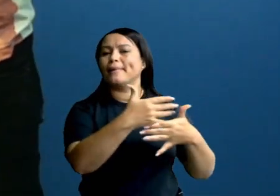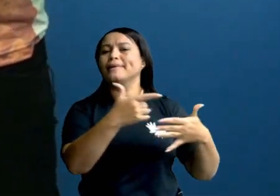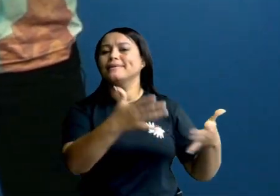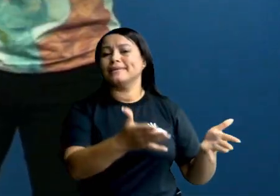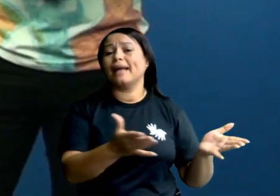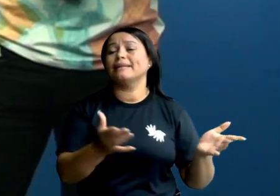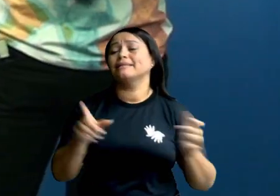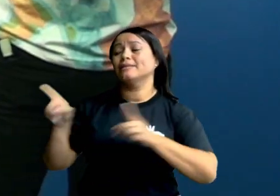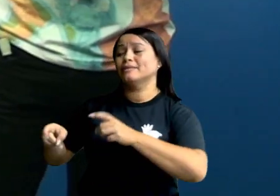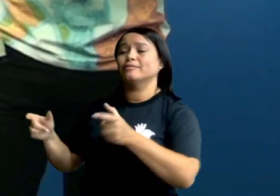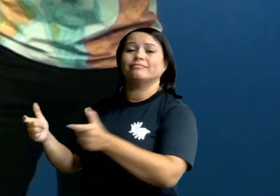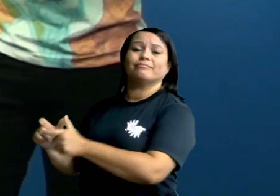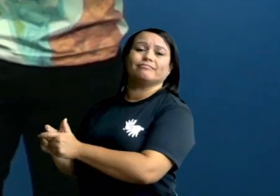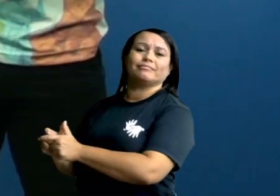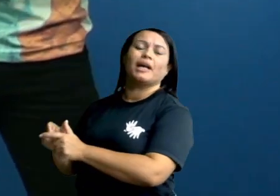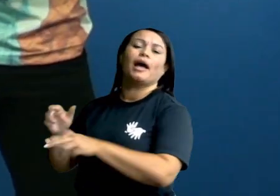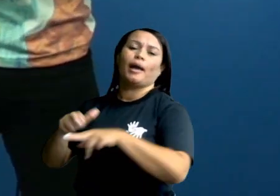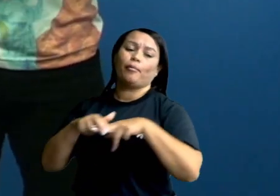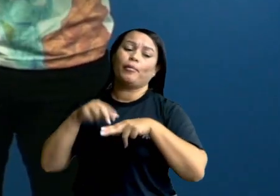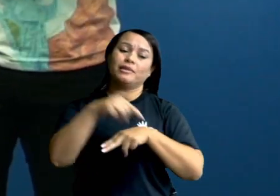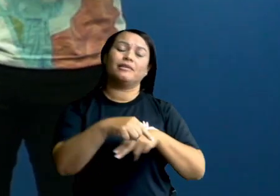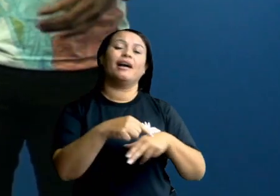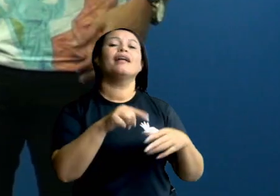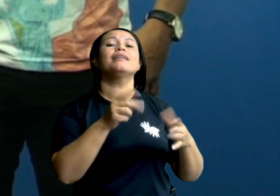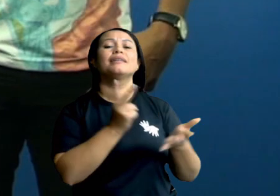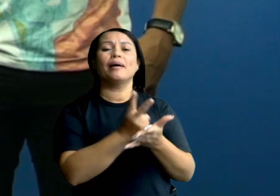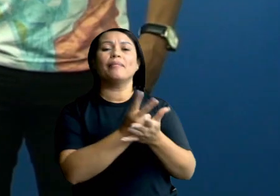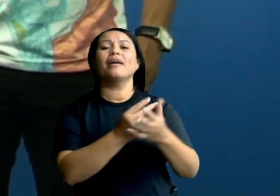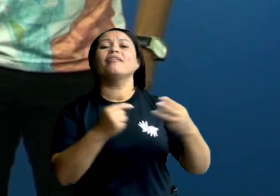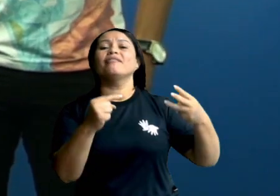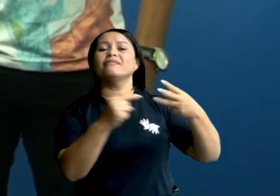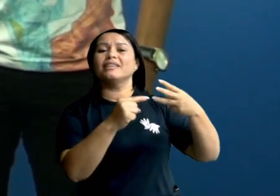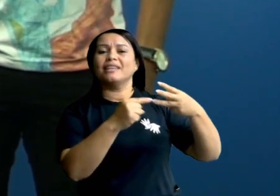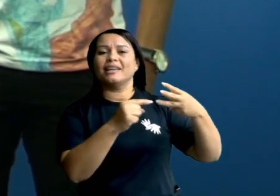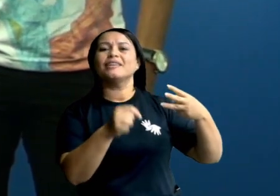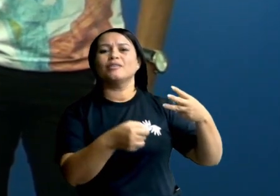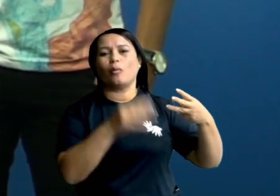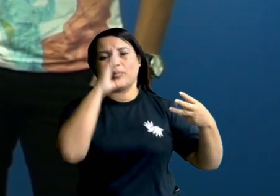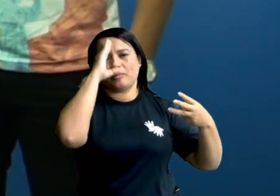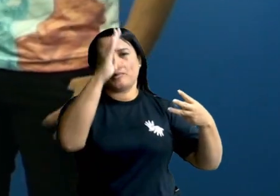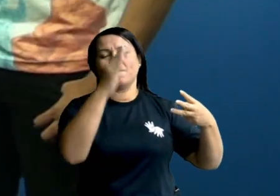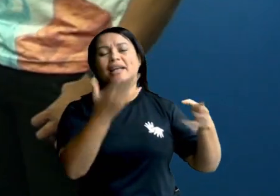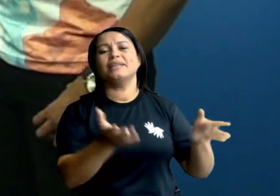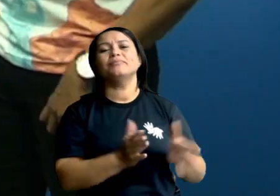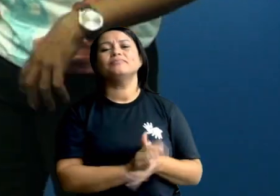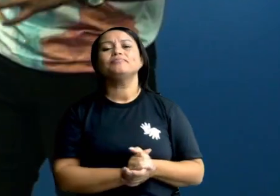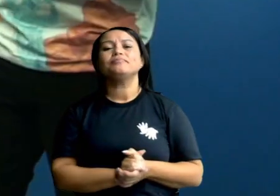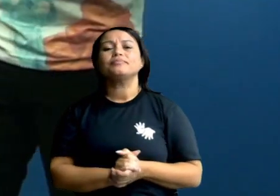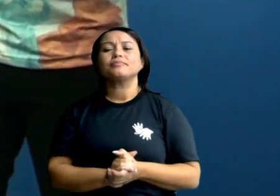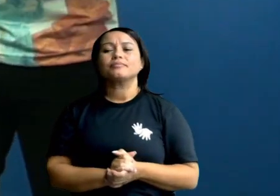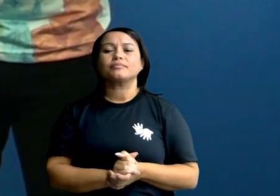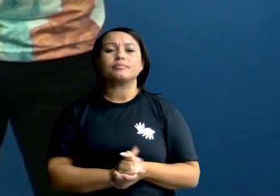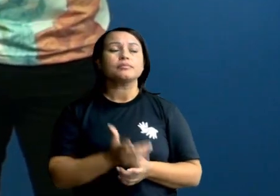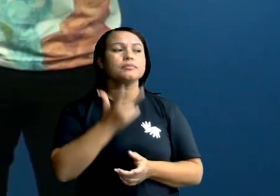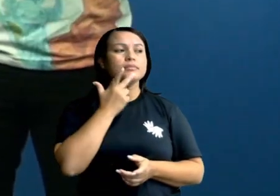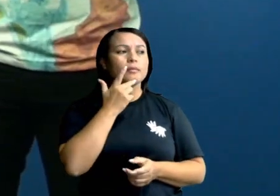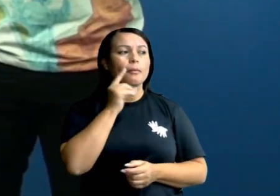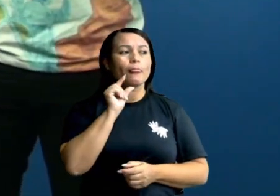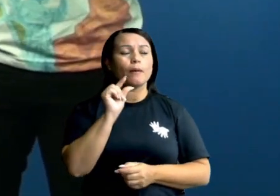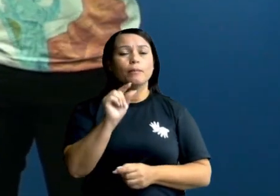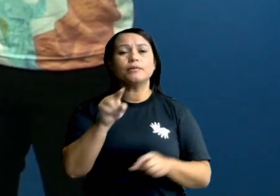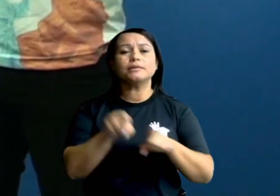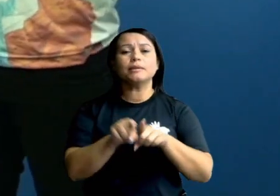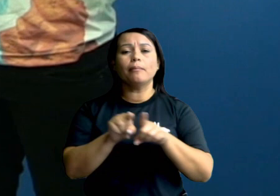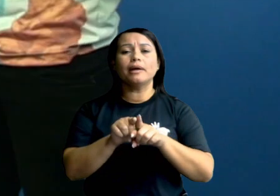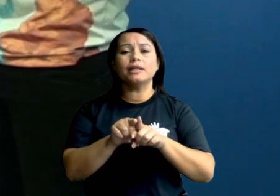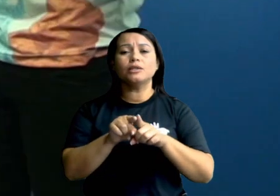ela também vai atuar no setor terciário como prioridade, tá? Aqui, para falar um pouco agora do segundo